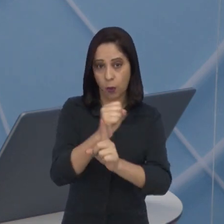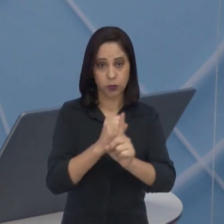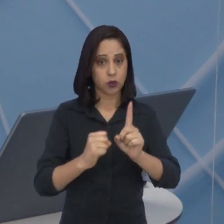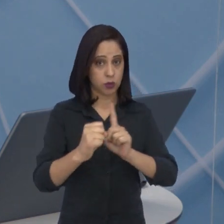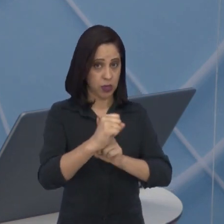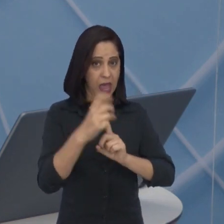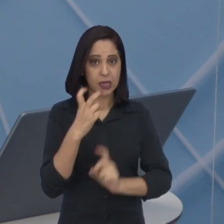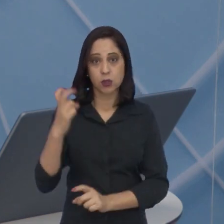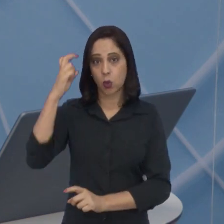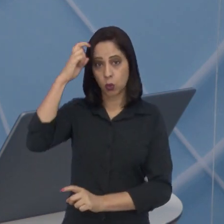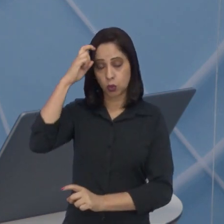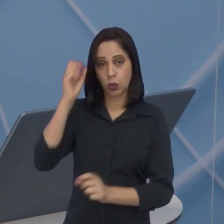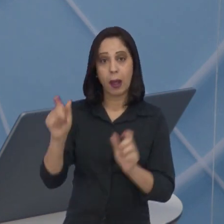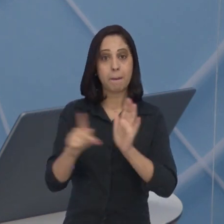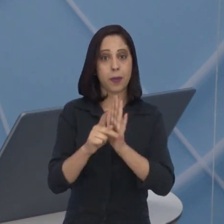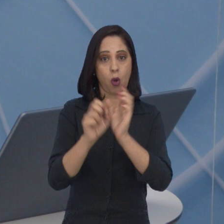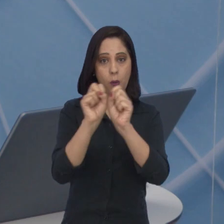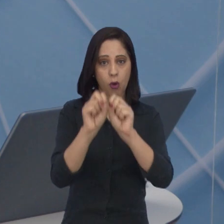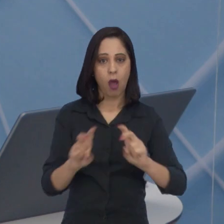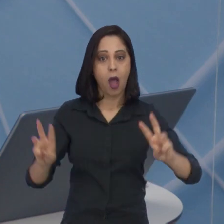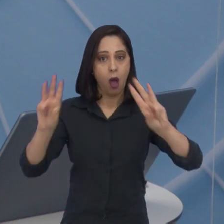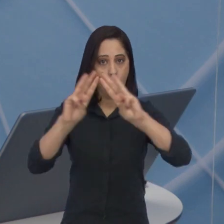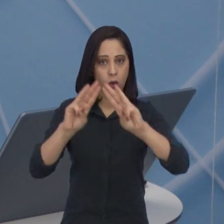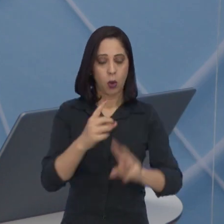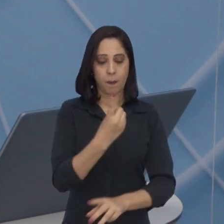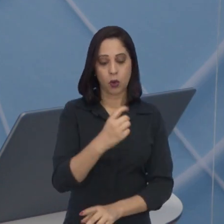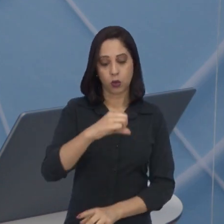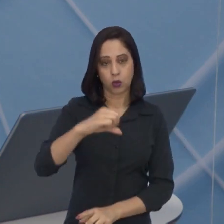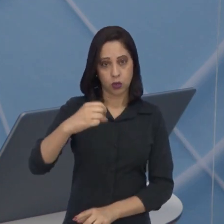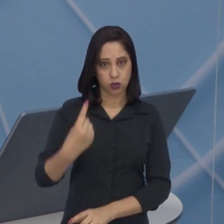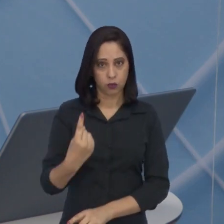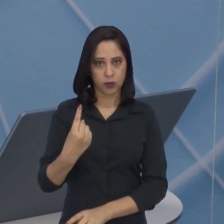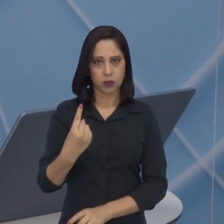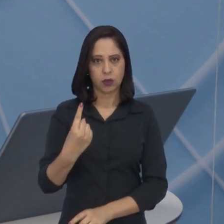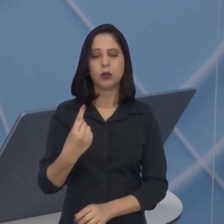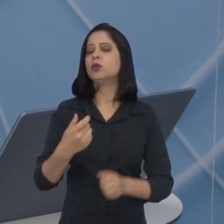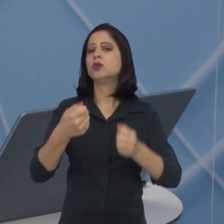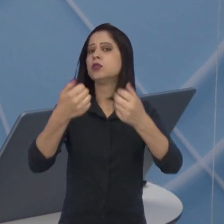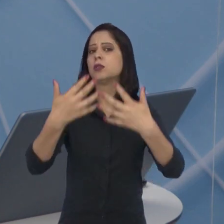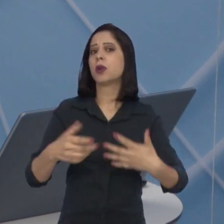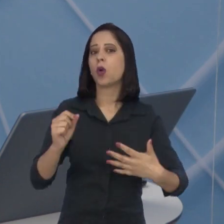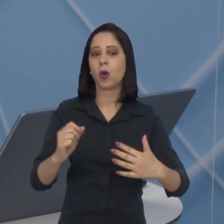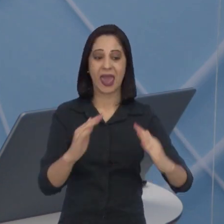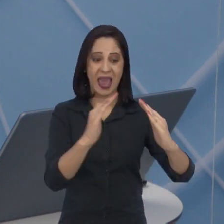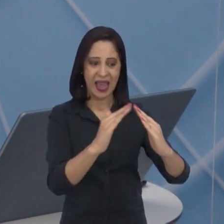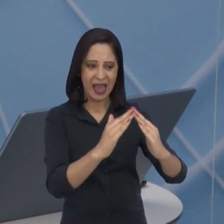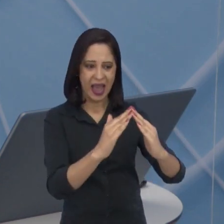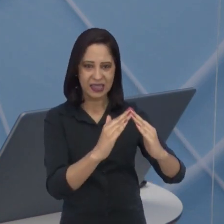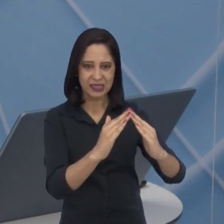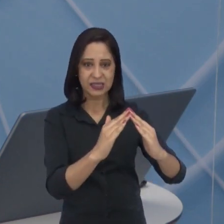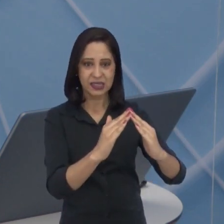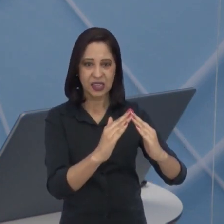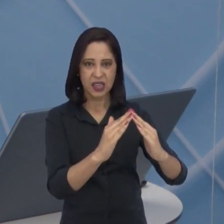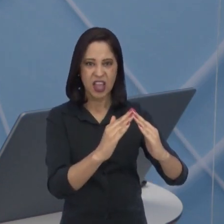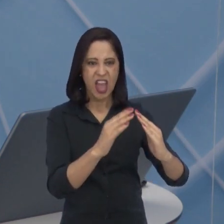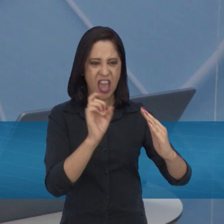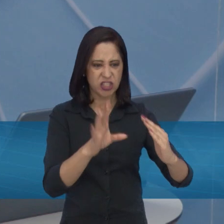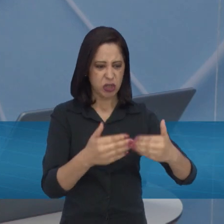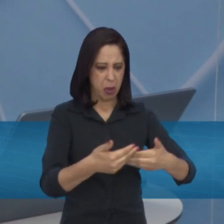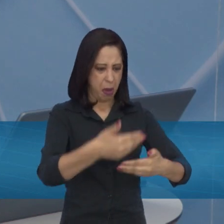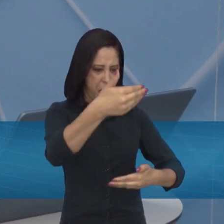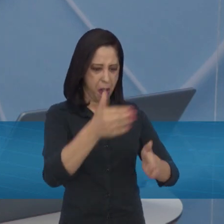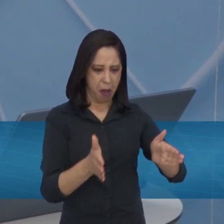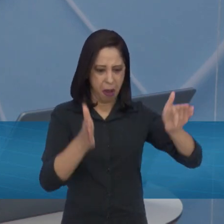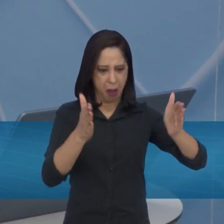e Culturais da ONU, em 1991, definiu que moradia não seria apenas 4 paredes